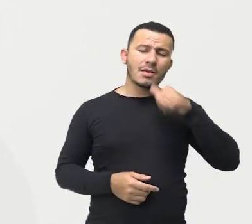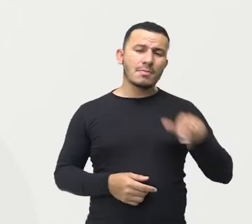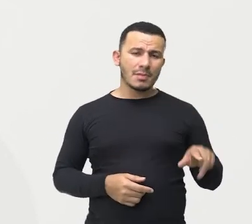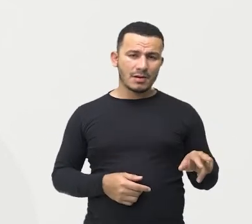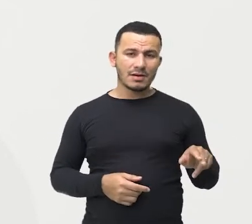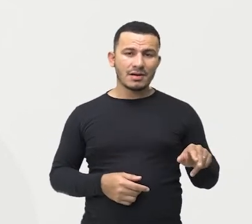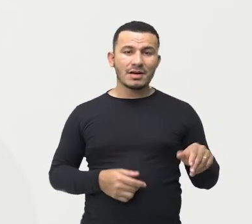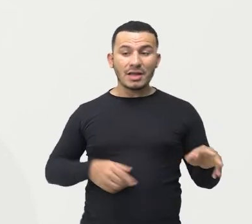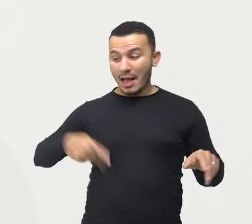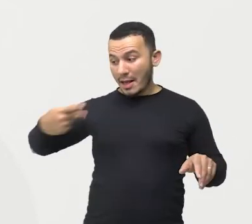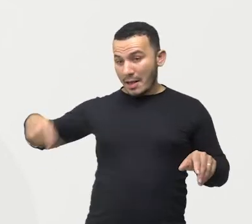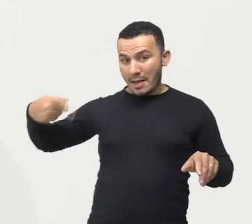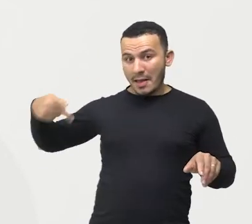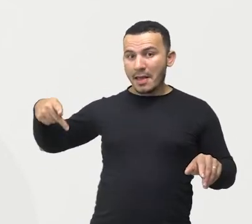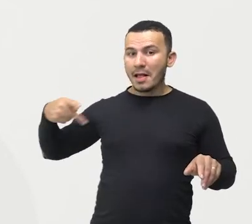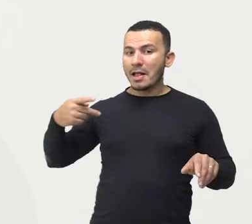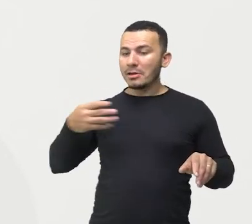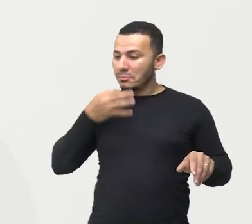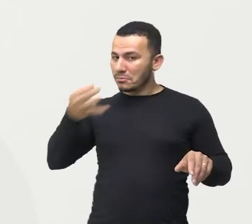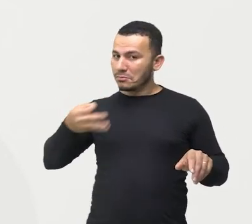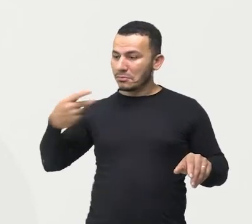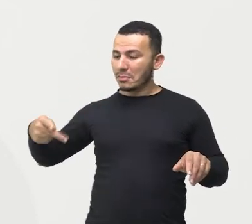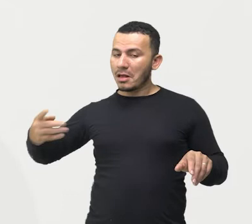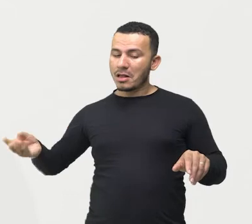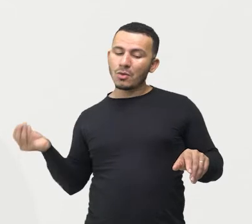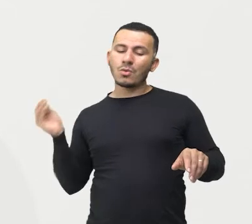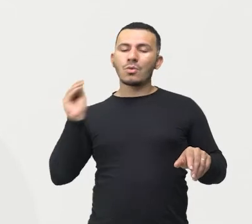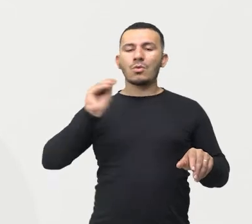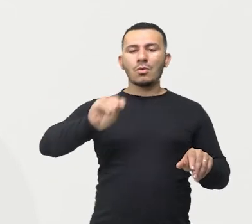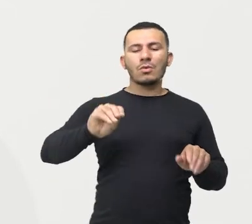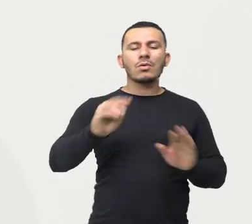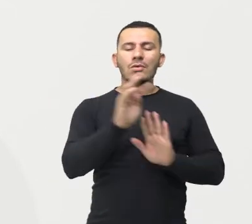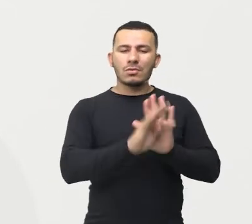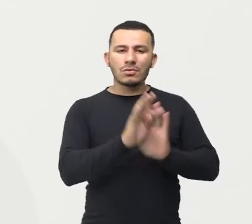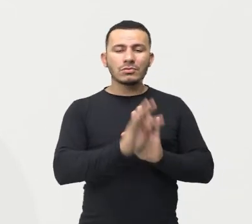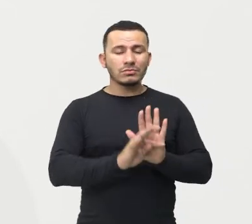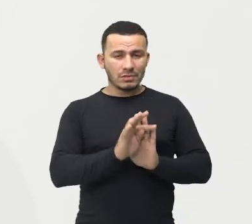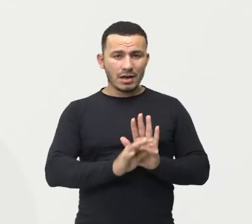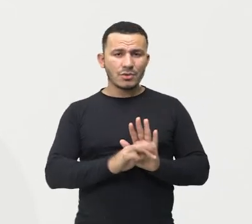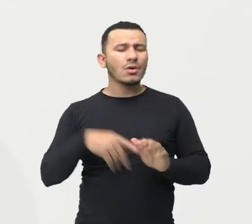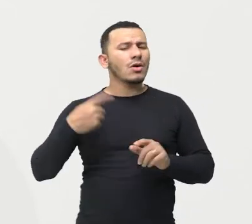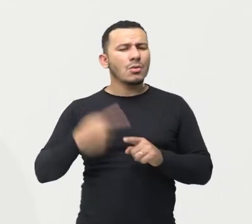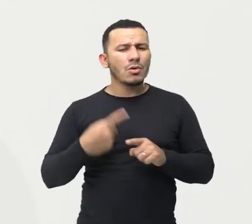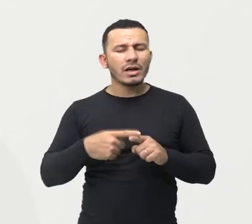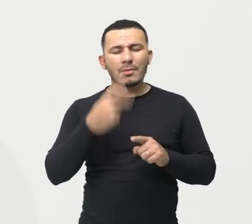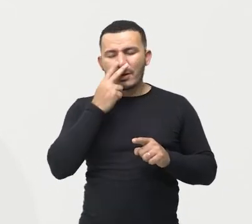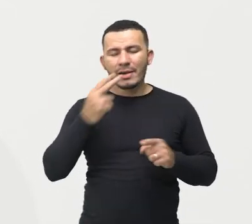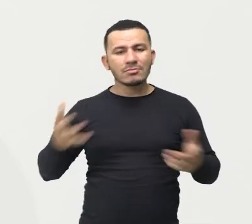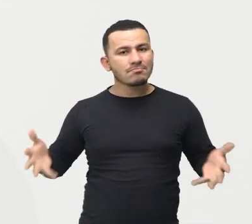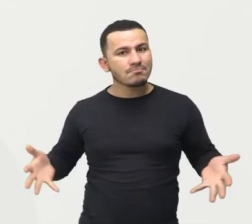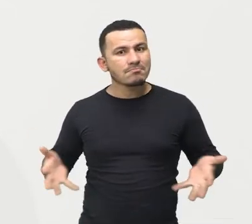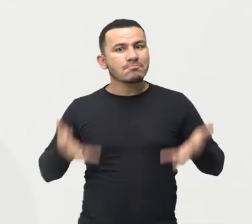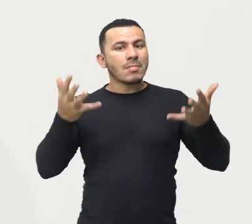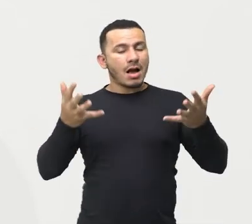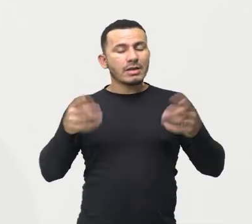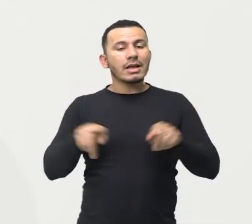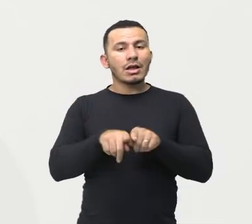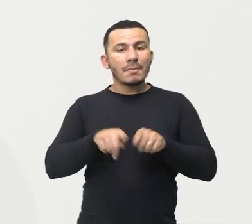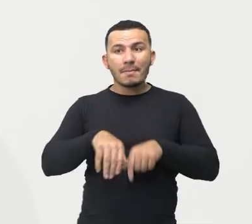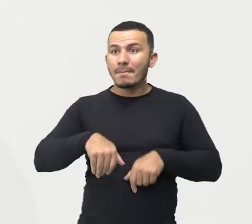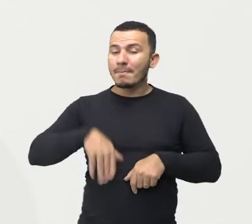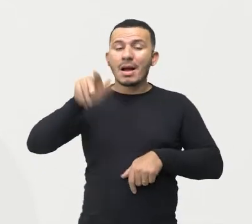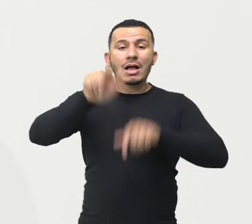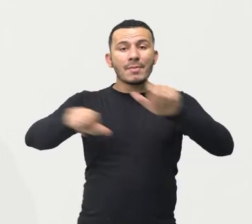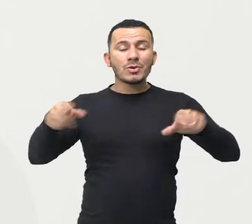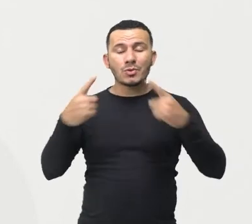colocada a fala da criança, certo? O que ela pensou dessa situação para trazer credibilidade à notícia e também para chamar